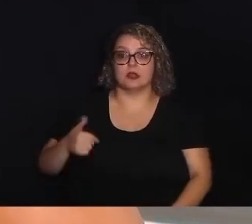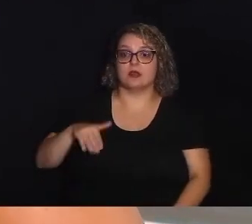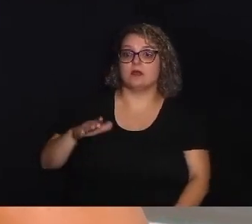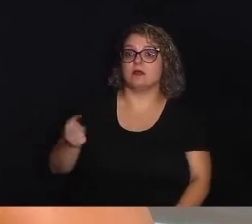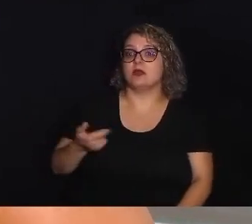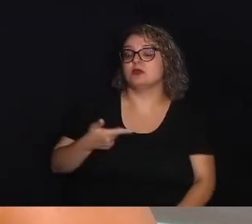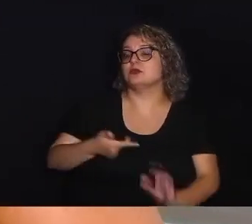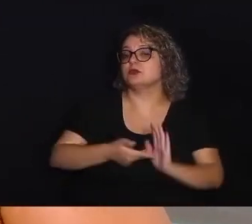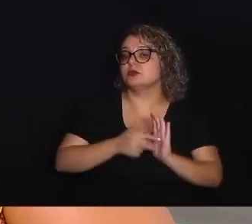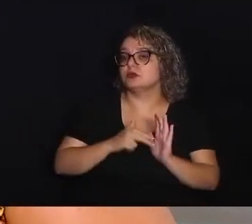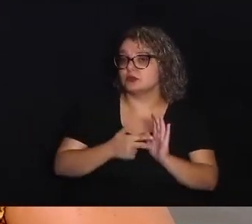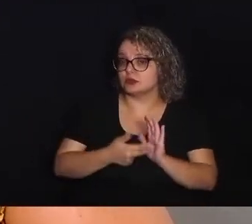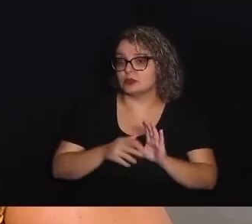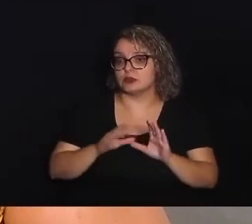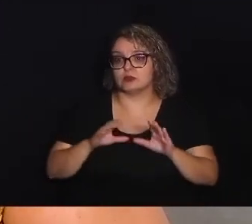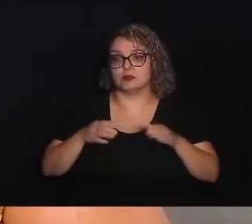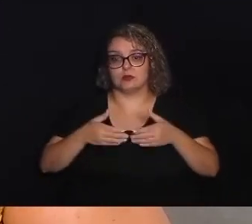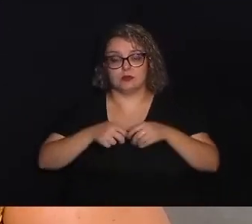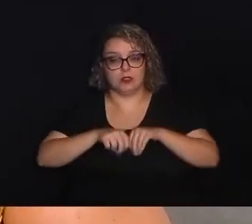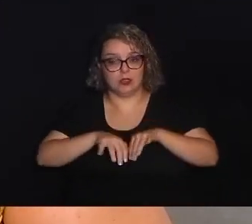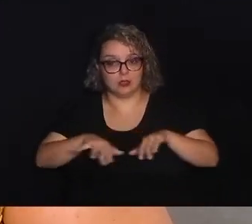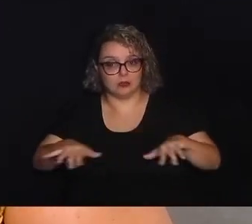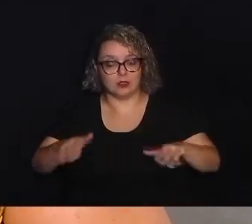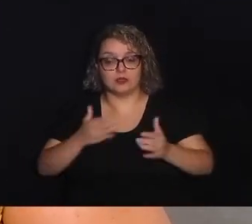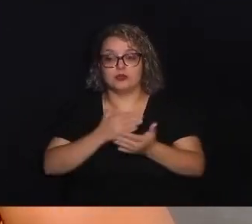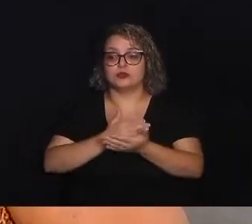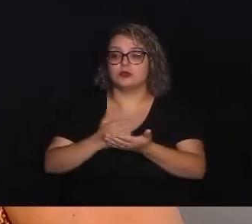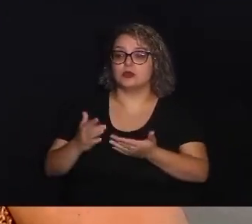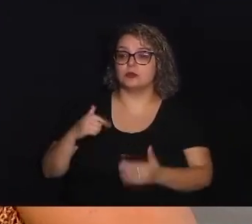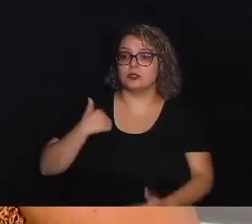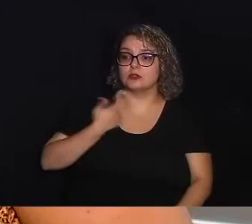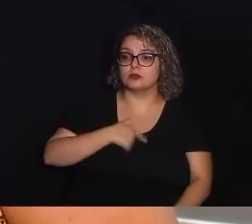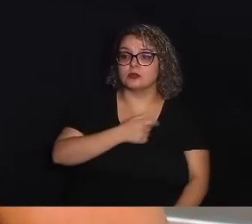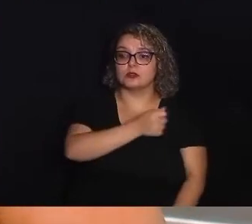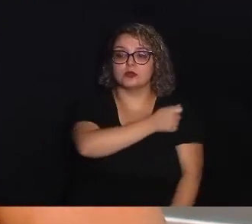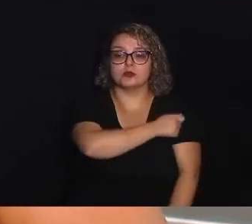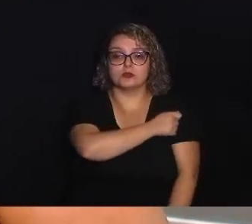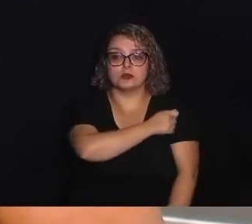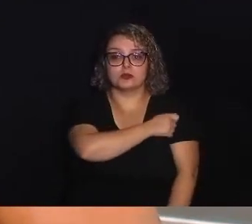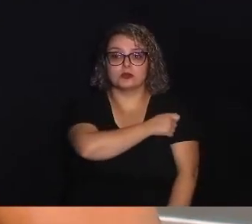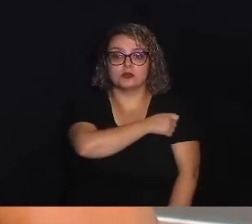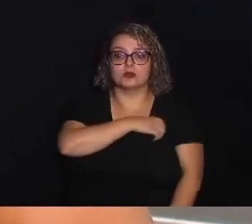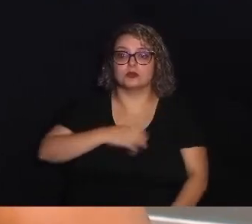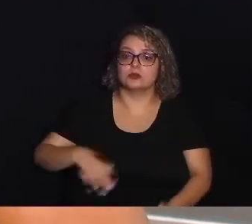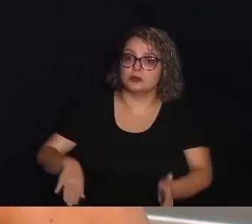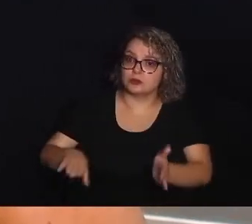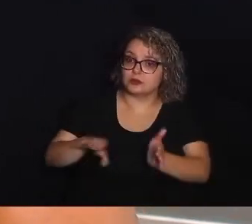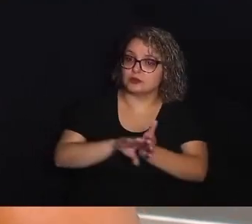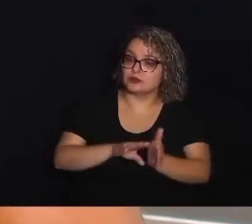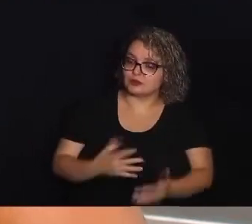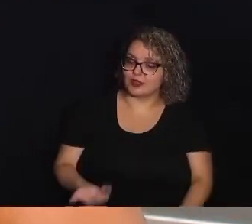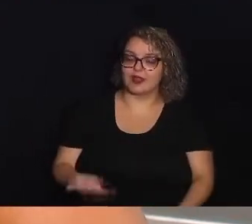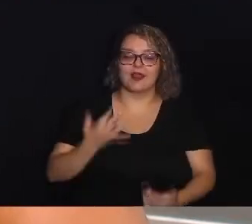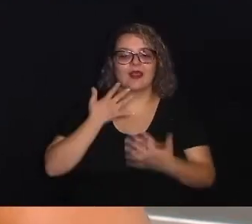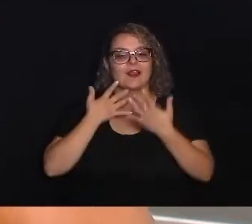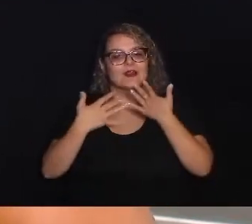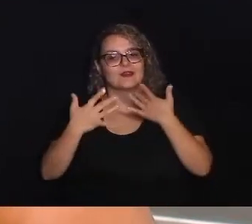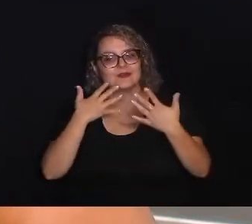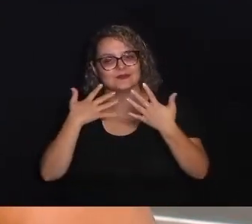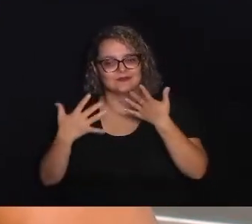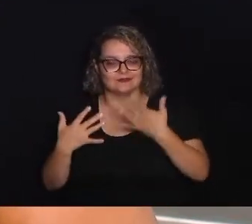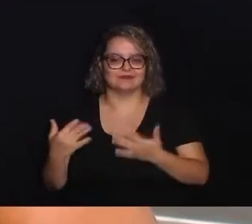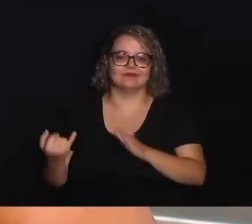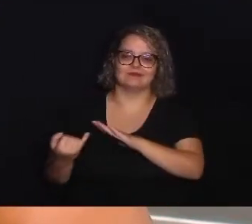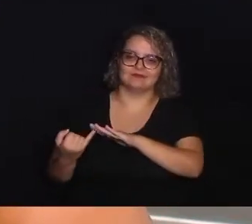negra né ele vai para além do sentido de uma comunidade mais Ampla mas começa pelos nossos alunos que